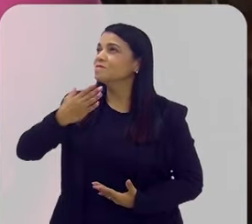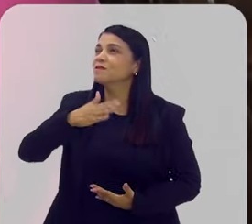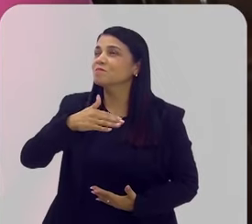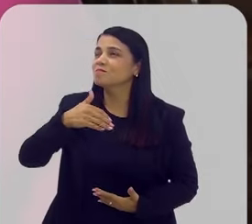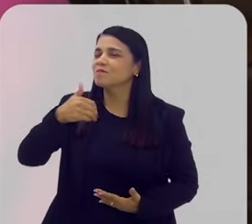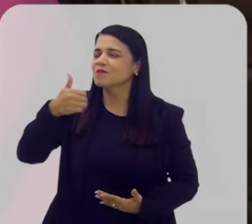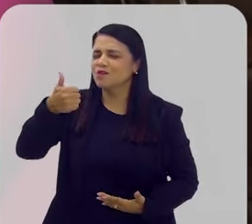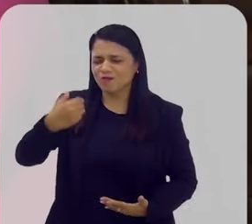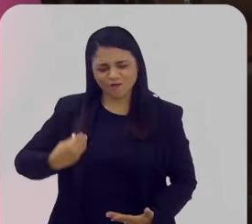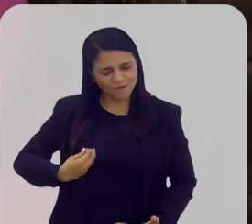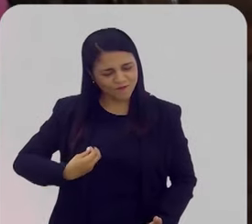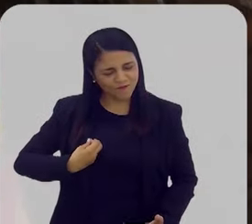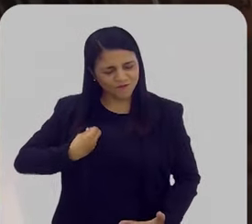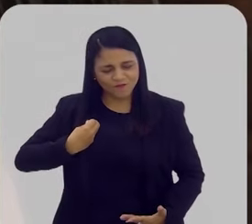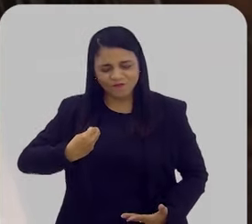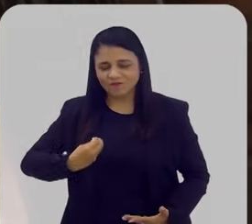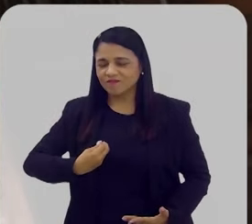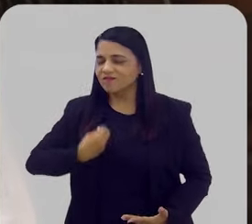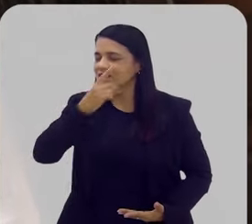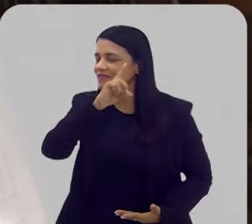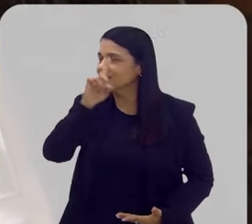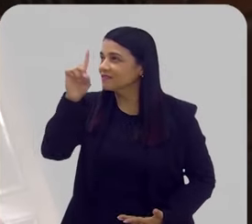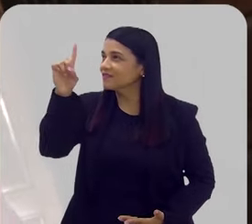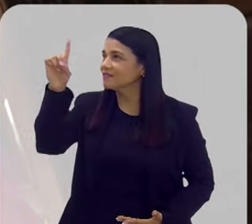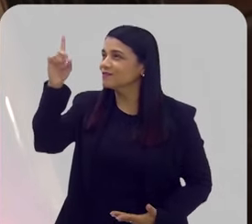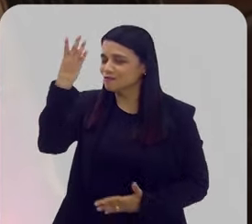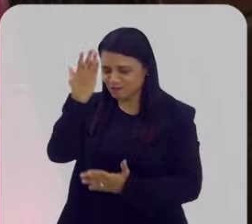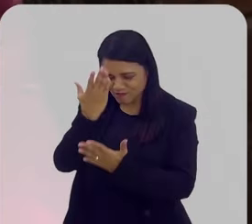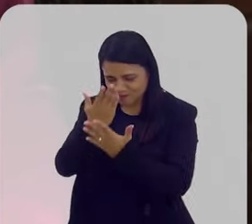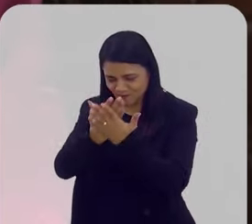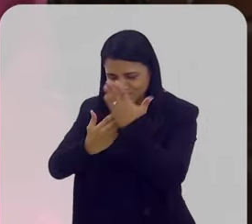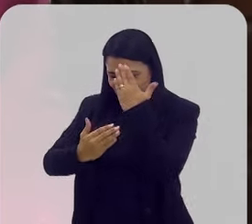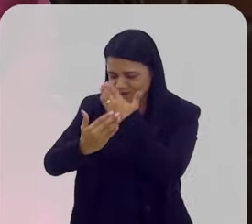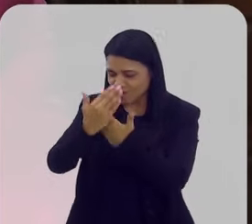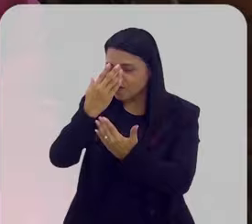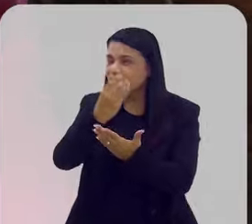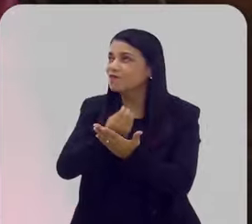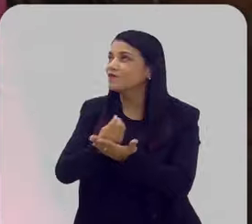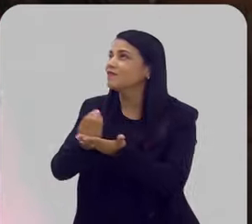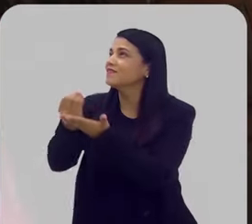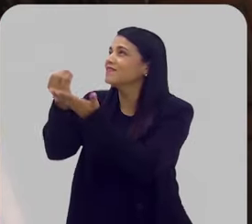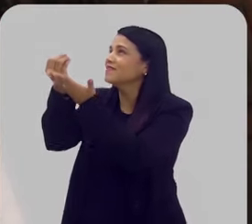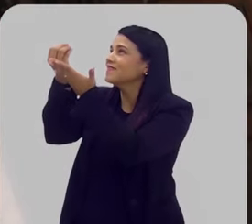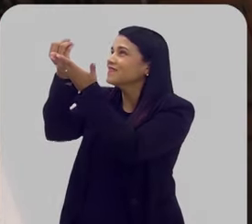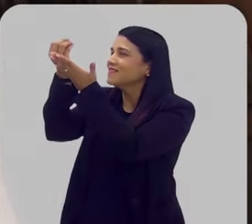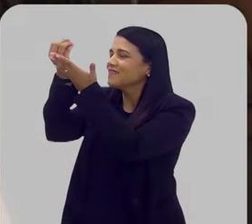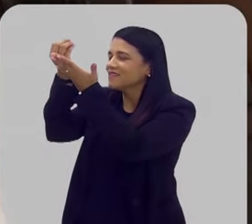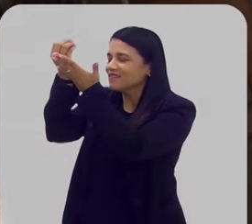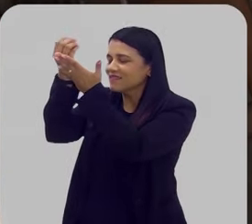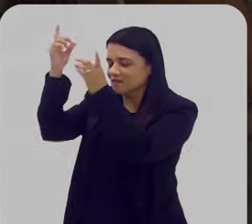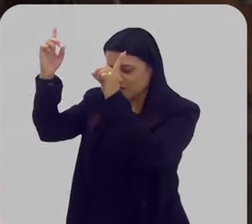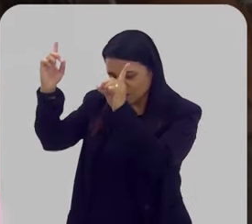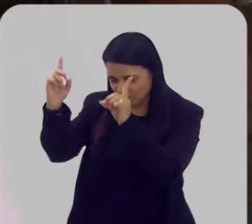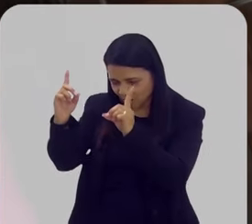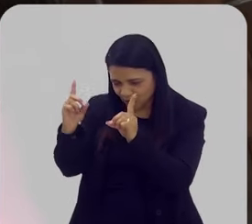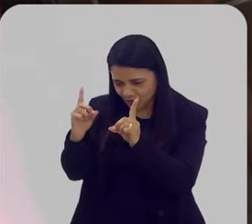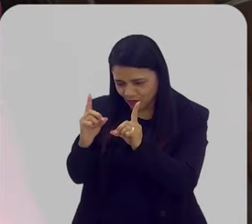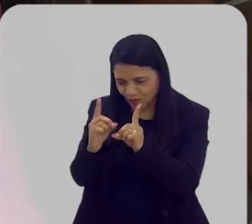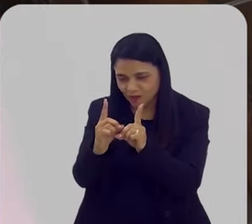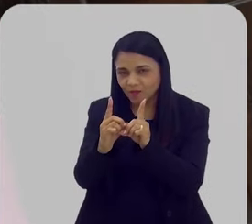és melhor que a vida, eu sou teu, tu és meu.